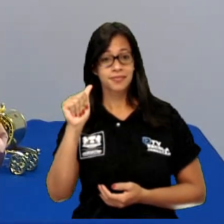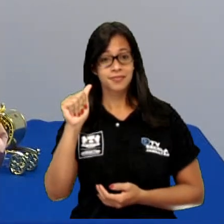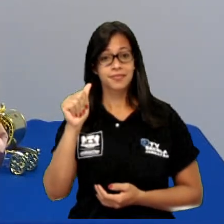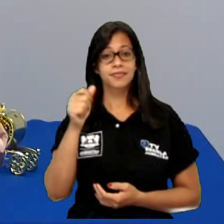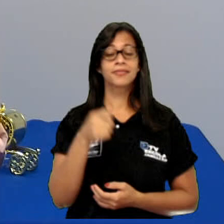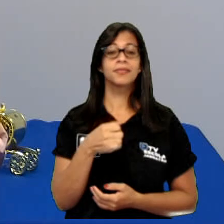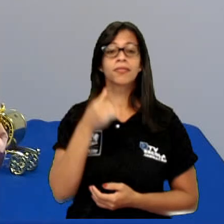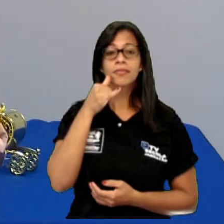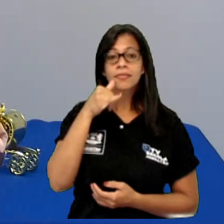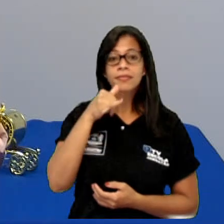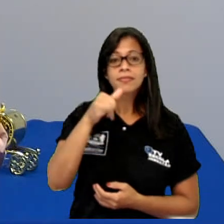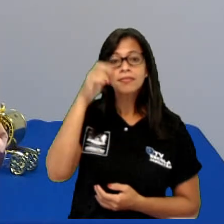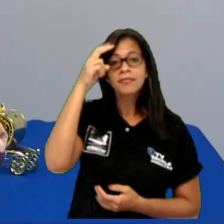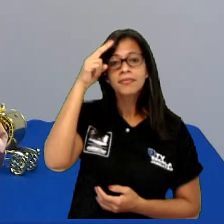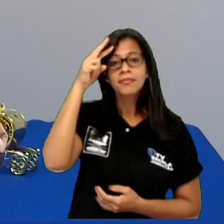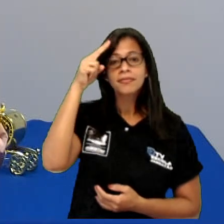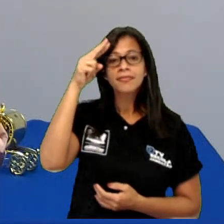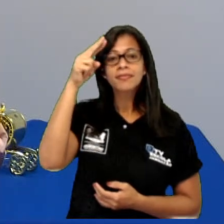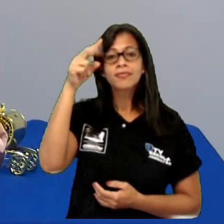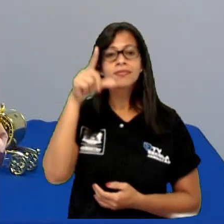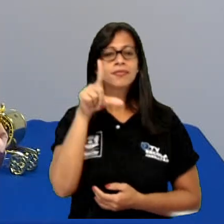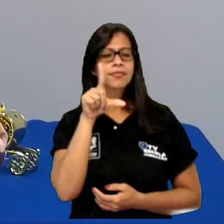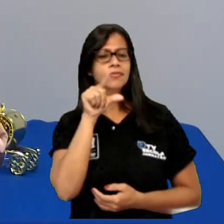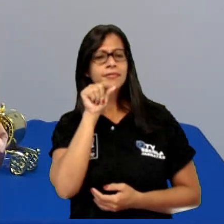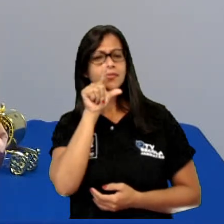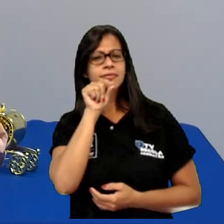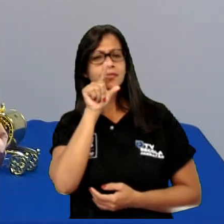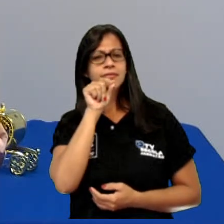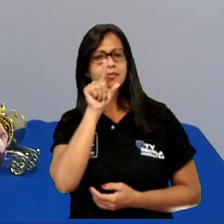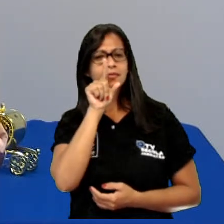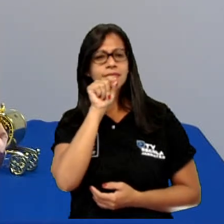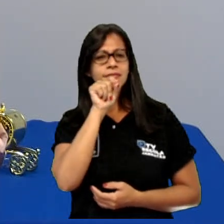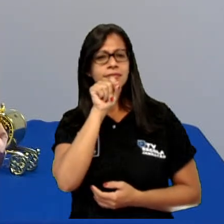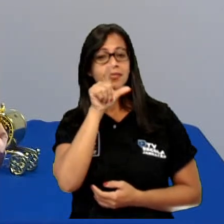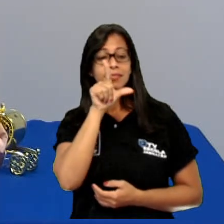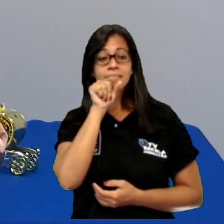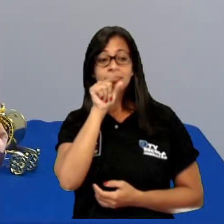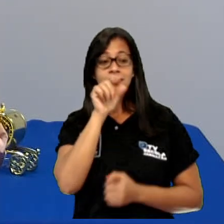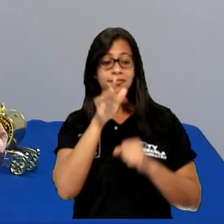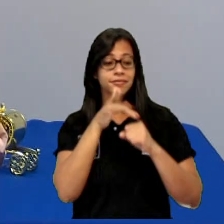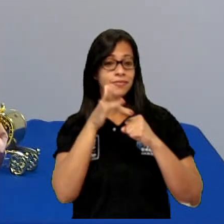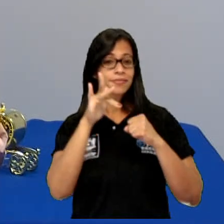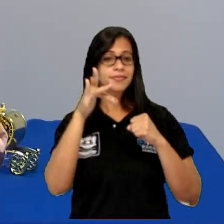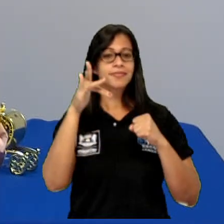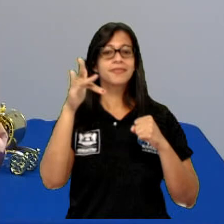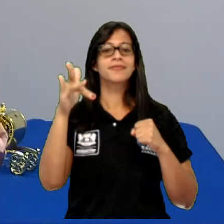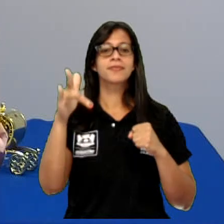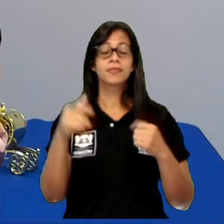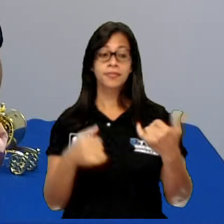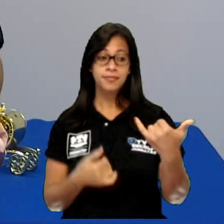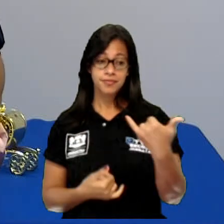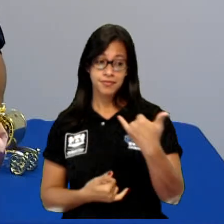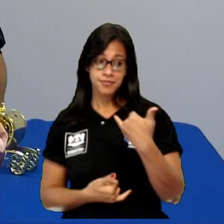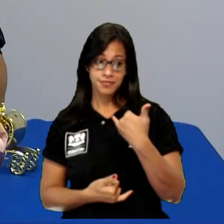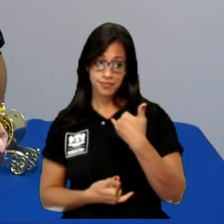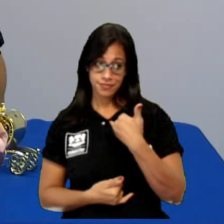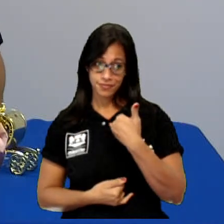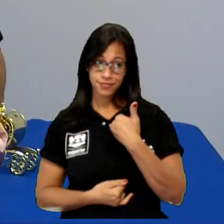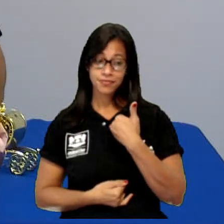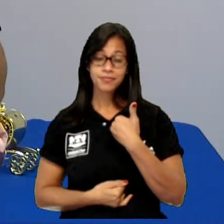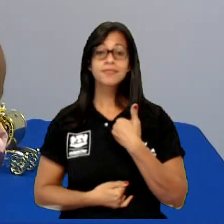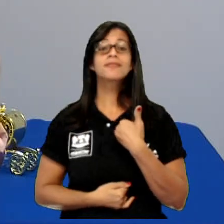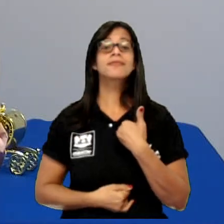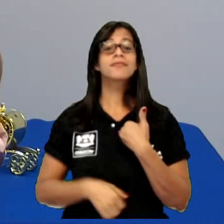história que eu ouvi desse passarinho aqui, olha. Um passarinho dourado. E ele me contou uma história de ouro